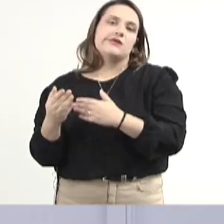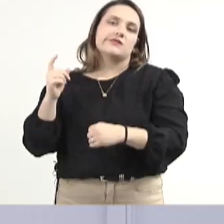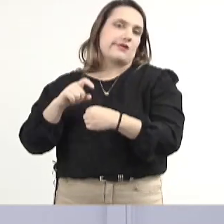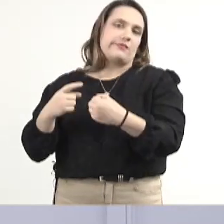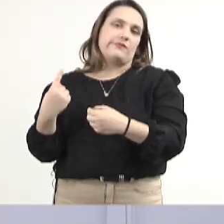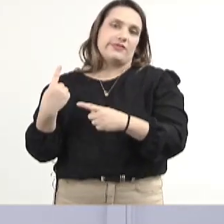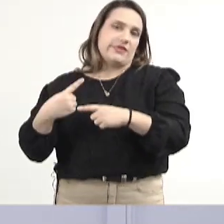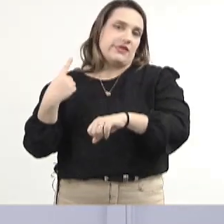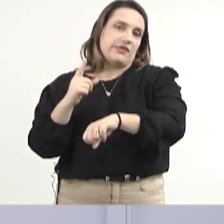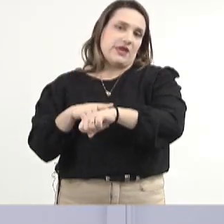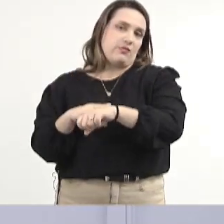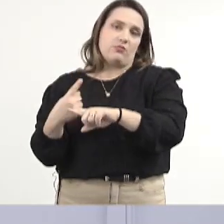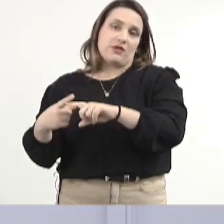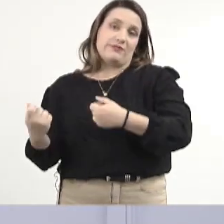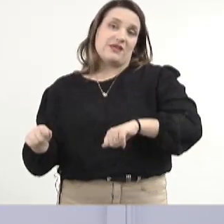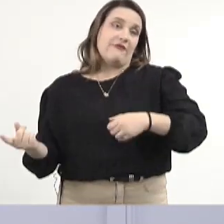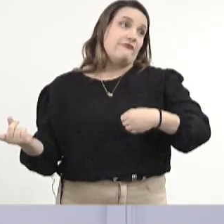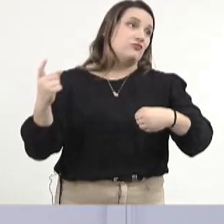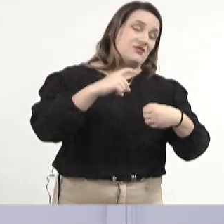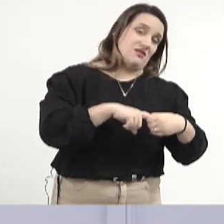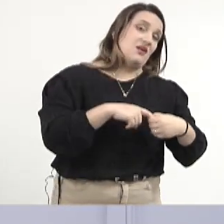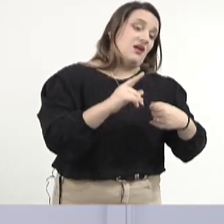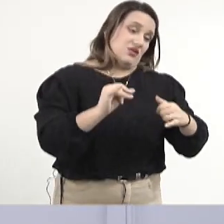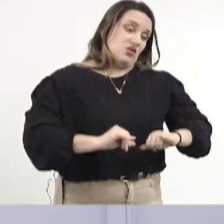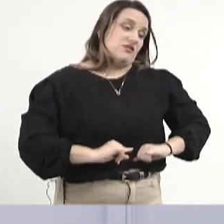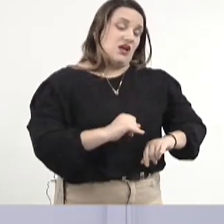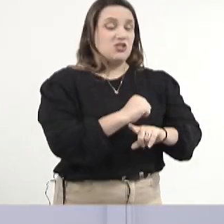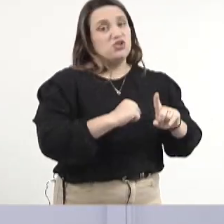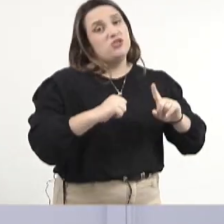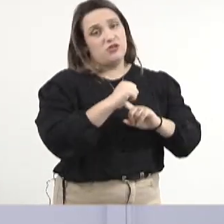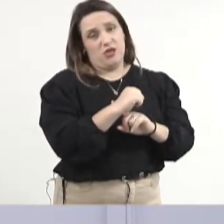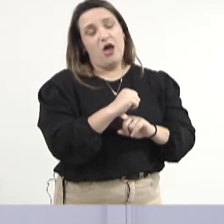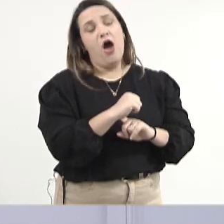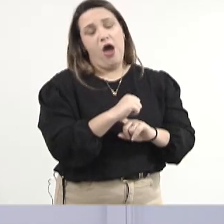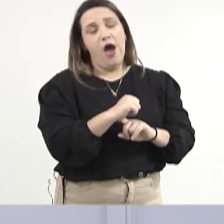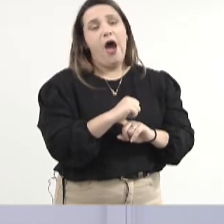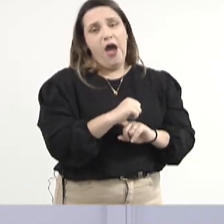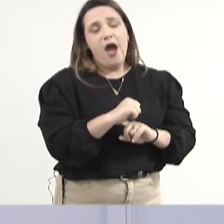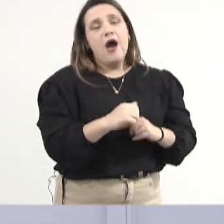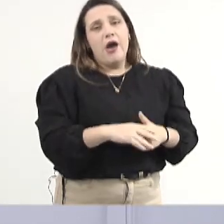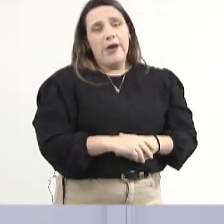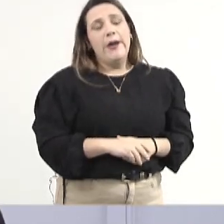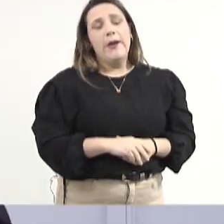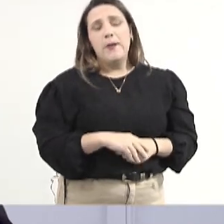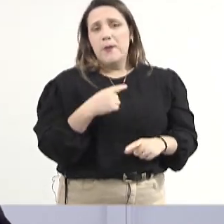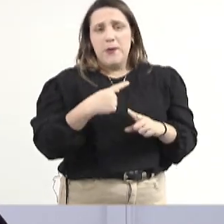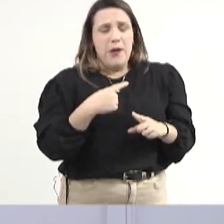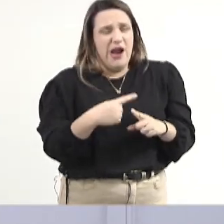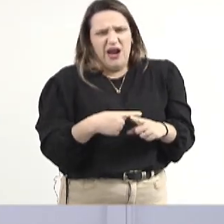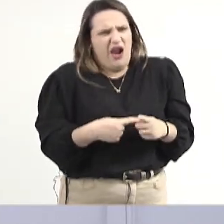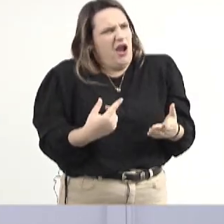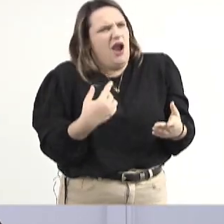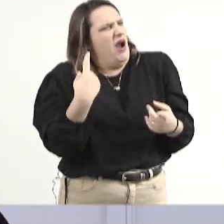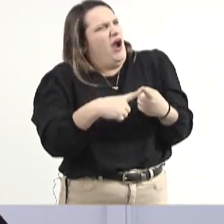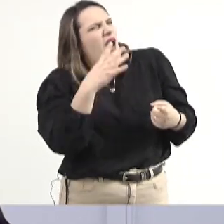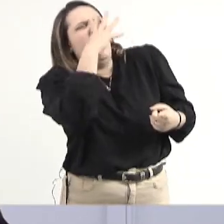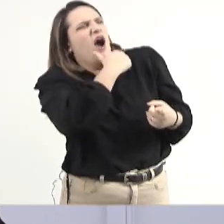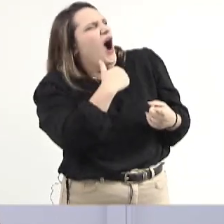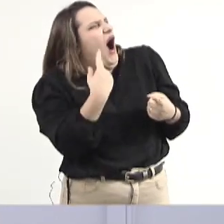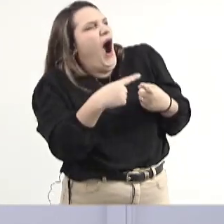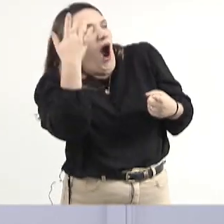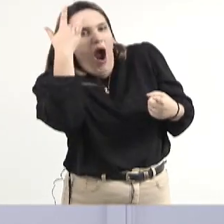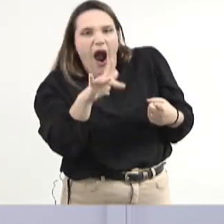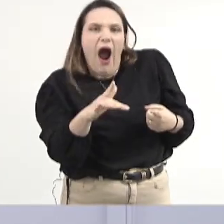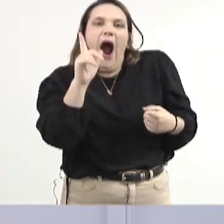quem sofre com a perda de tempo é a sociedade, que muitas vezes não entende que o Estado tem o recurso para executar a obra, às vezes um recurso federal, e não